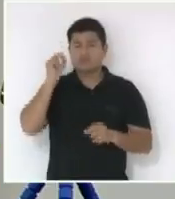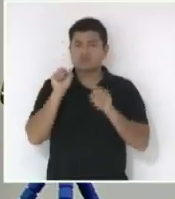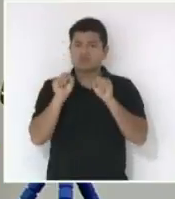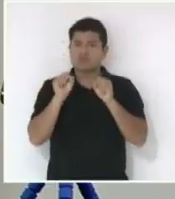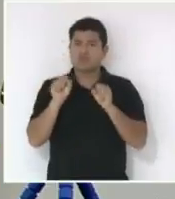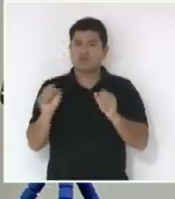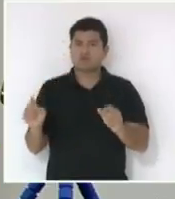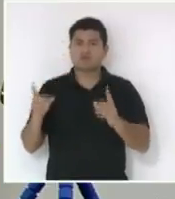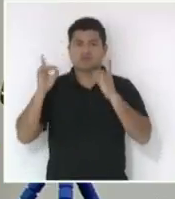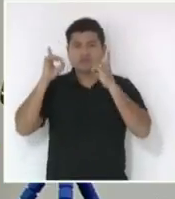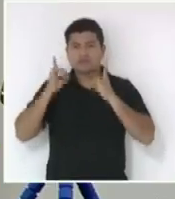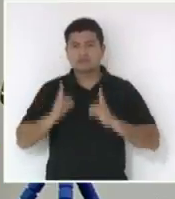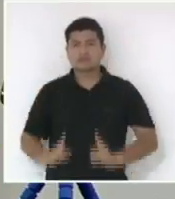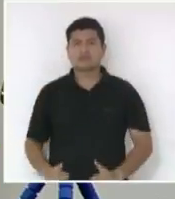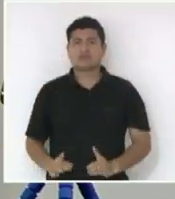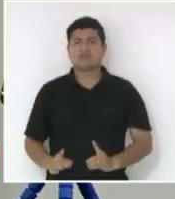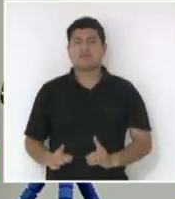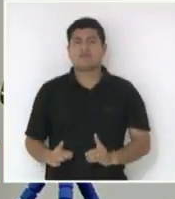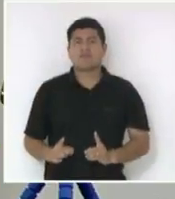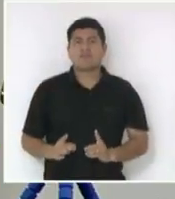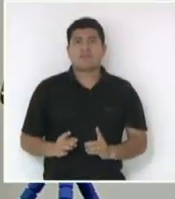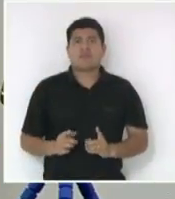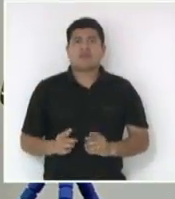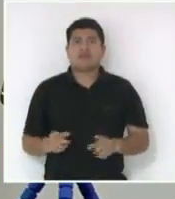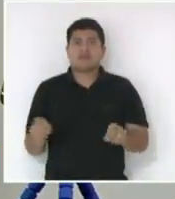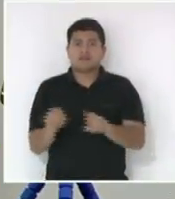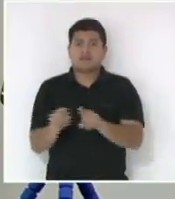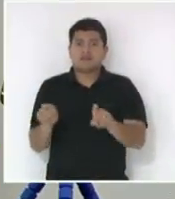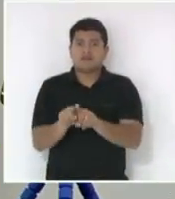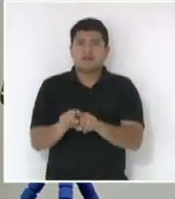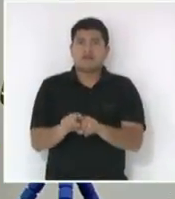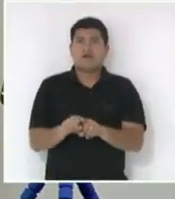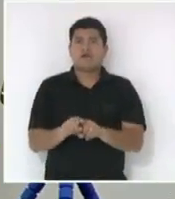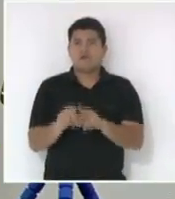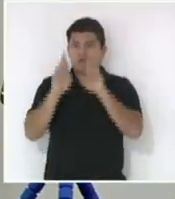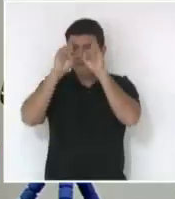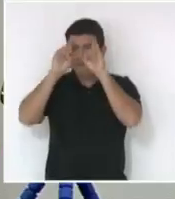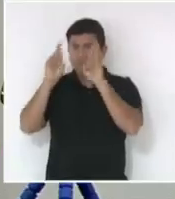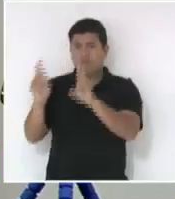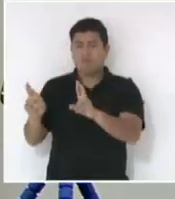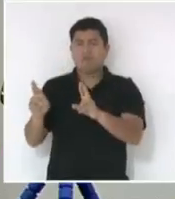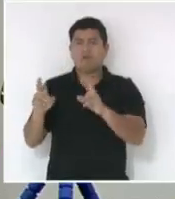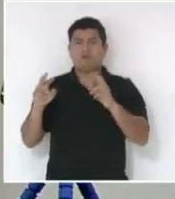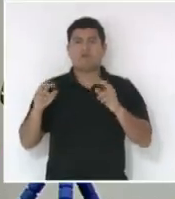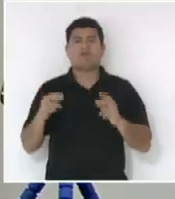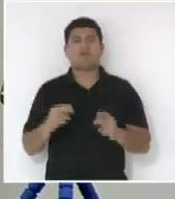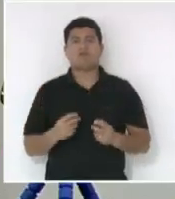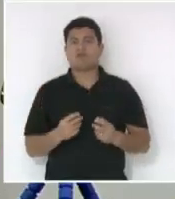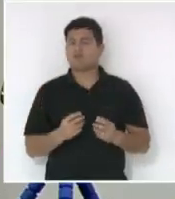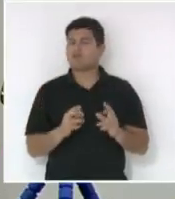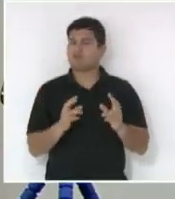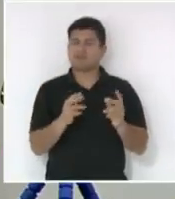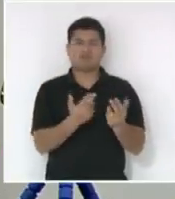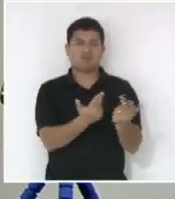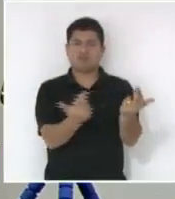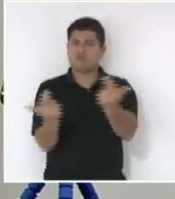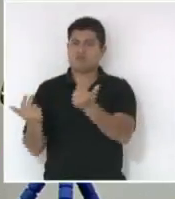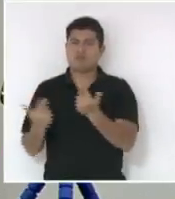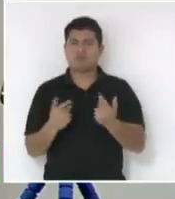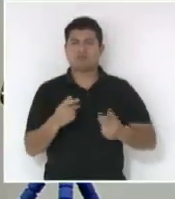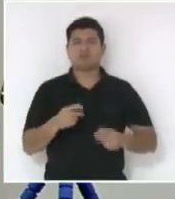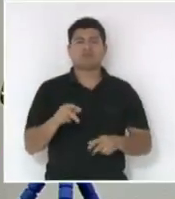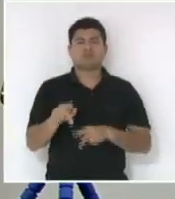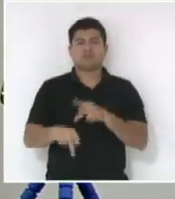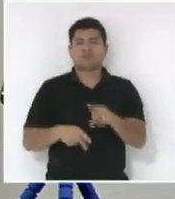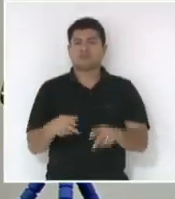com dignidade e possam ser dado o devido respeito como seres humanos, como qualquer um de nós